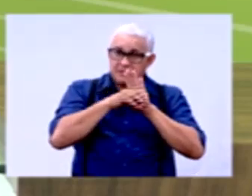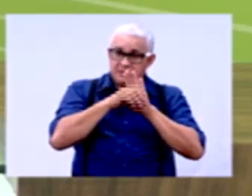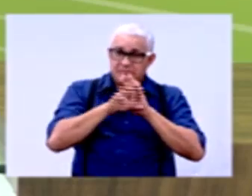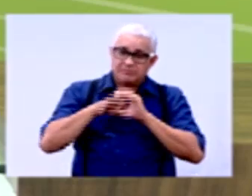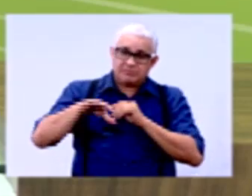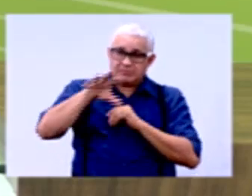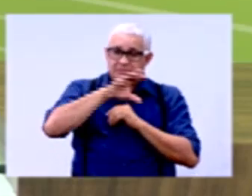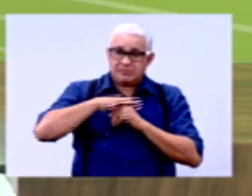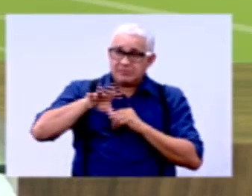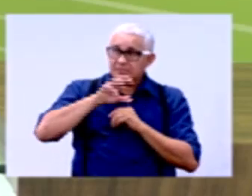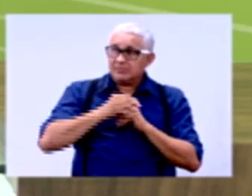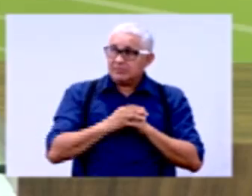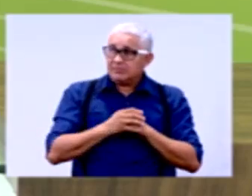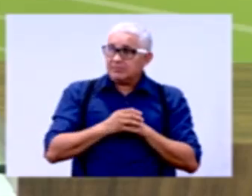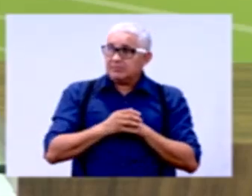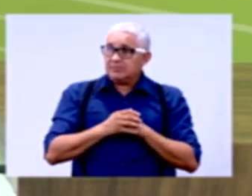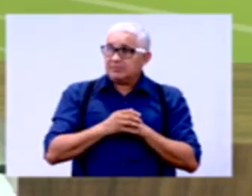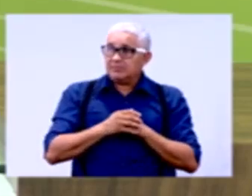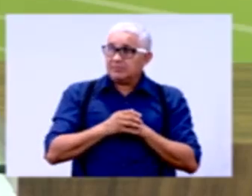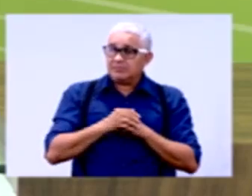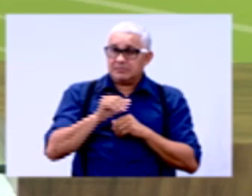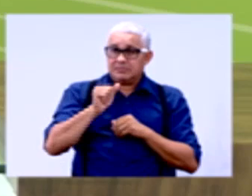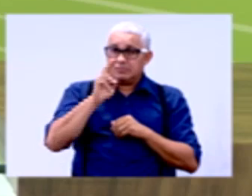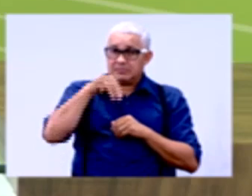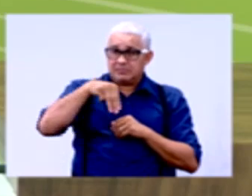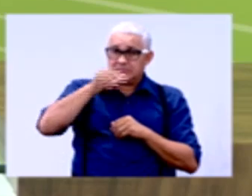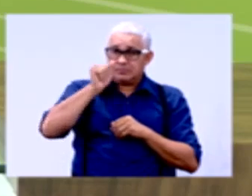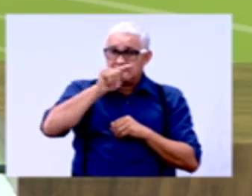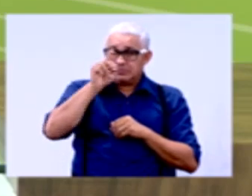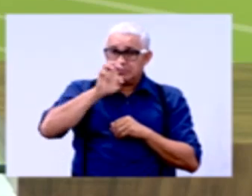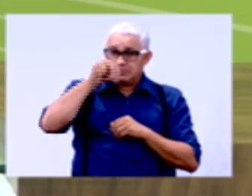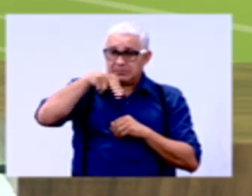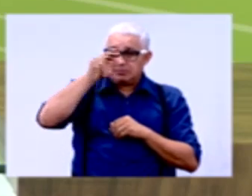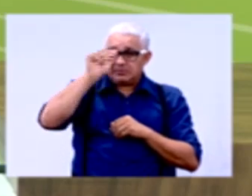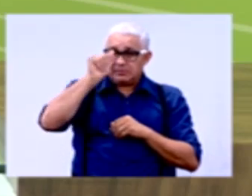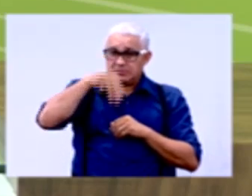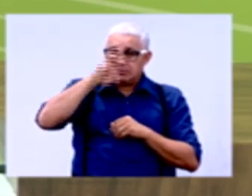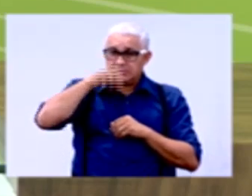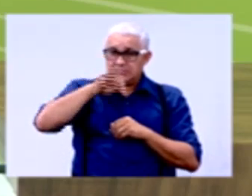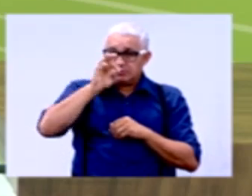geral, o armazenamento de informações